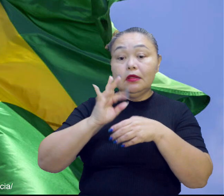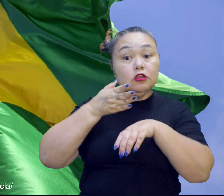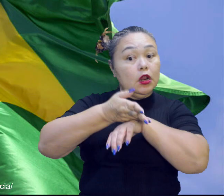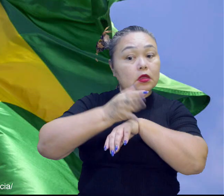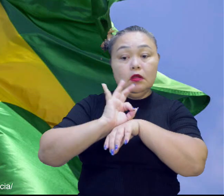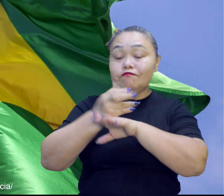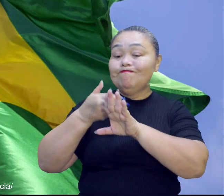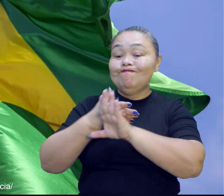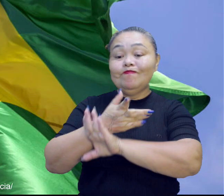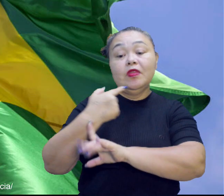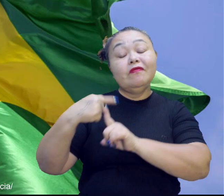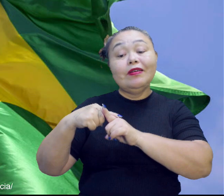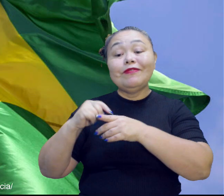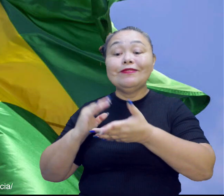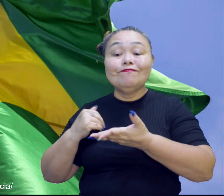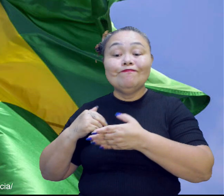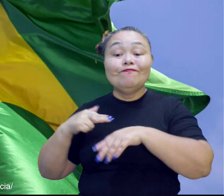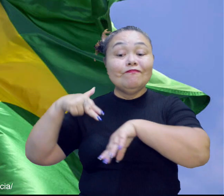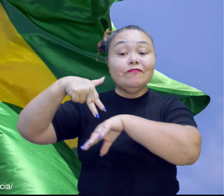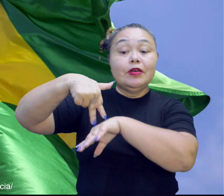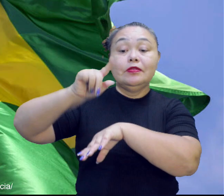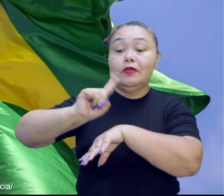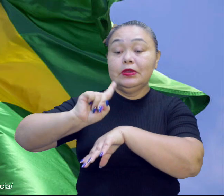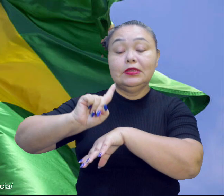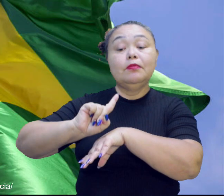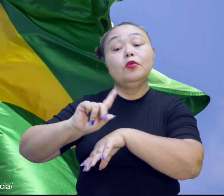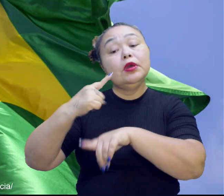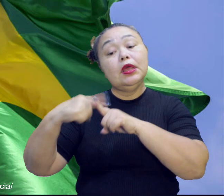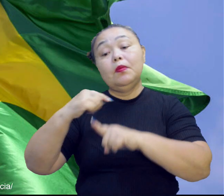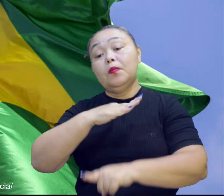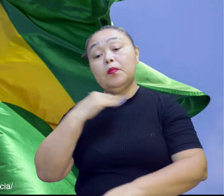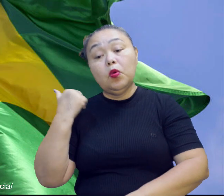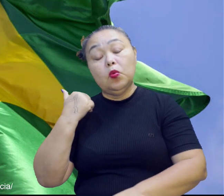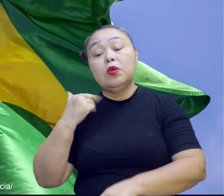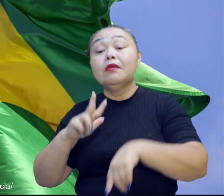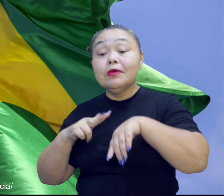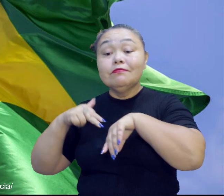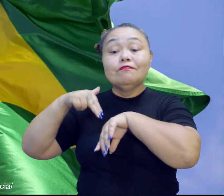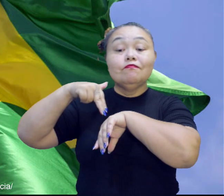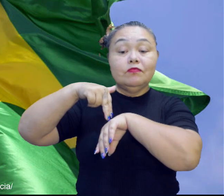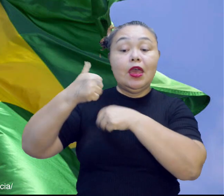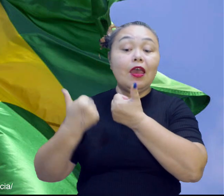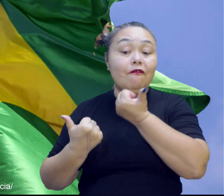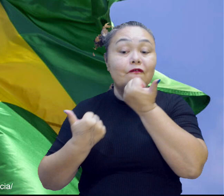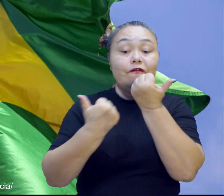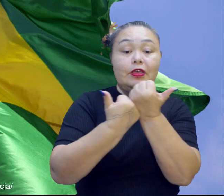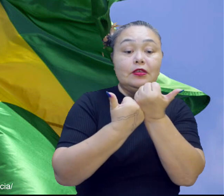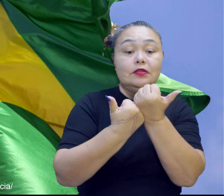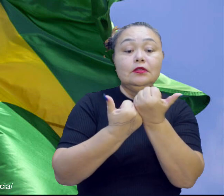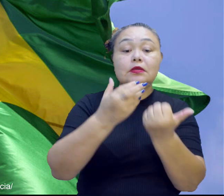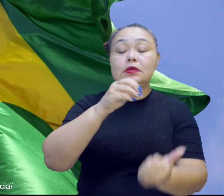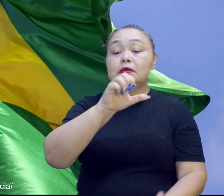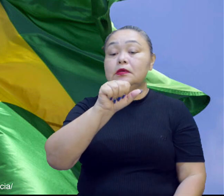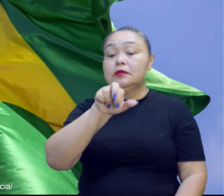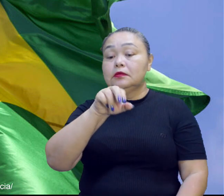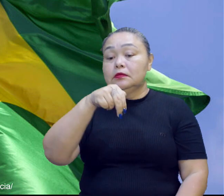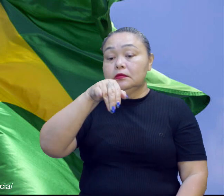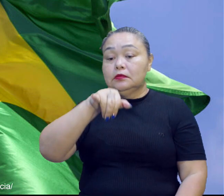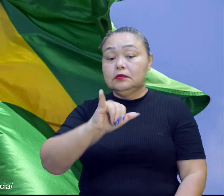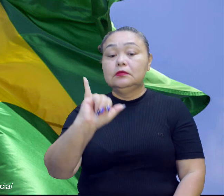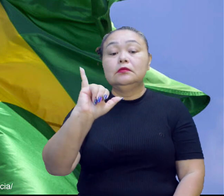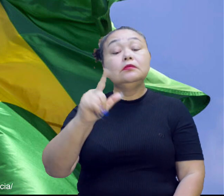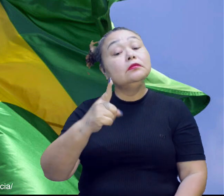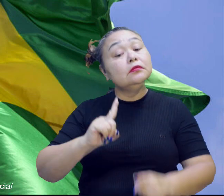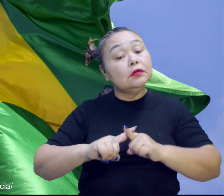vai assumir porque ele morre. Então, quem vai assumir vai ser o José Sarney, ainda é de forma indireta, mas aí